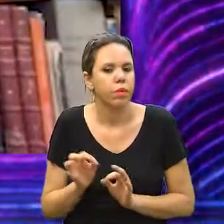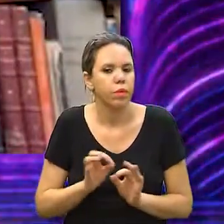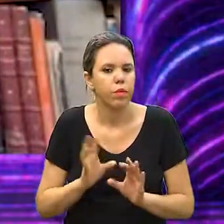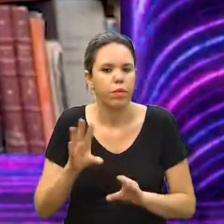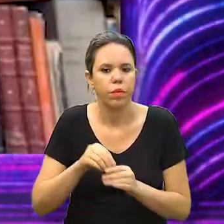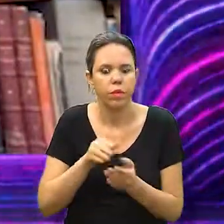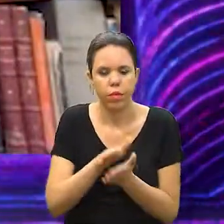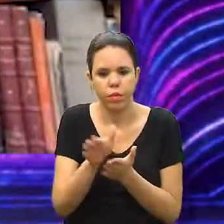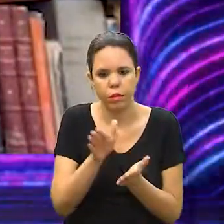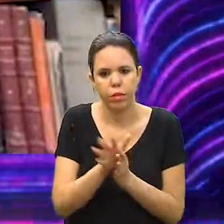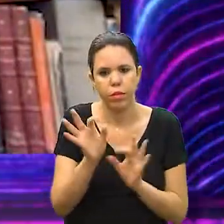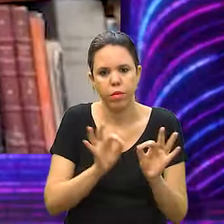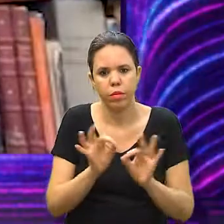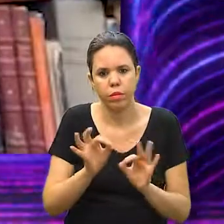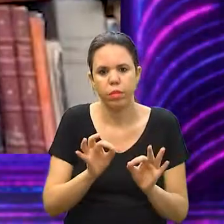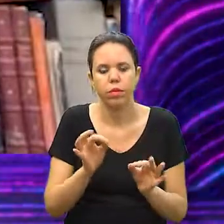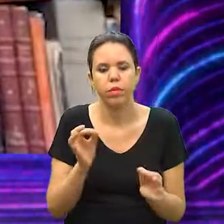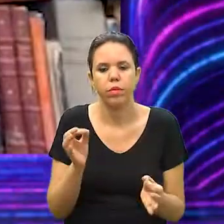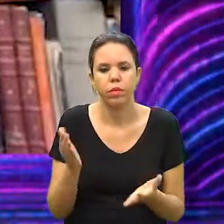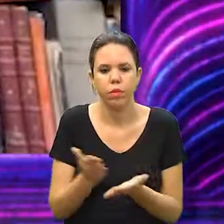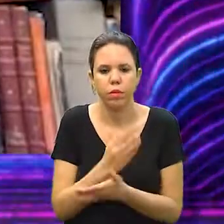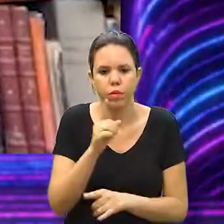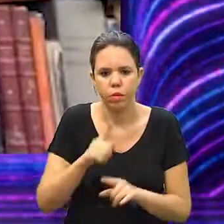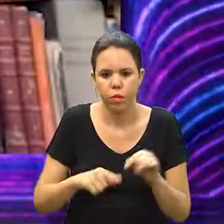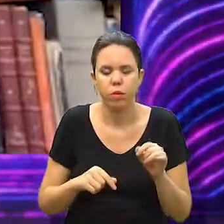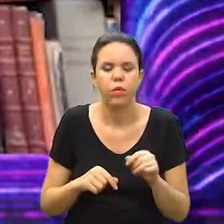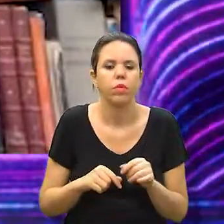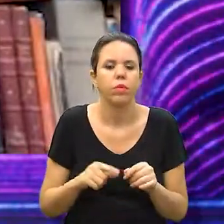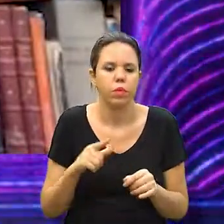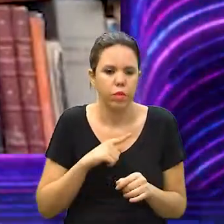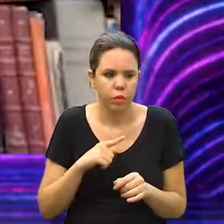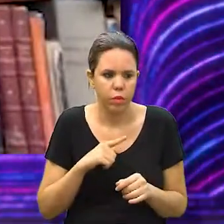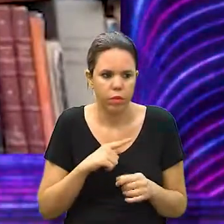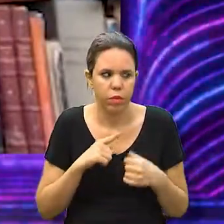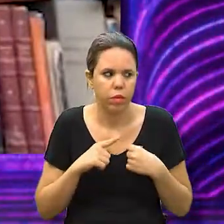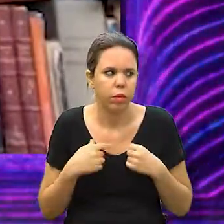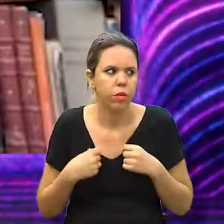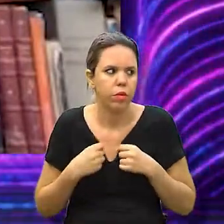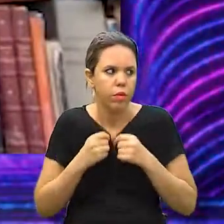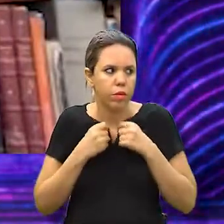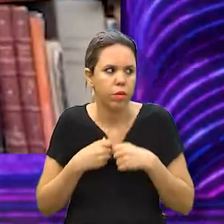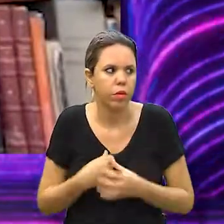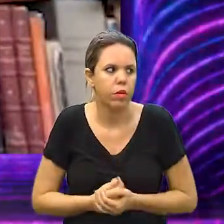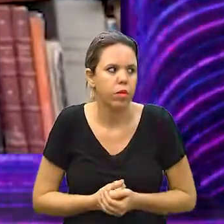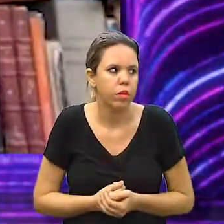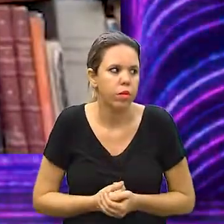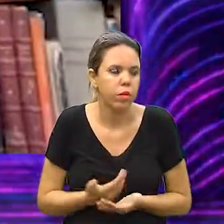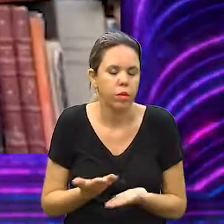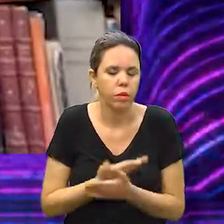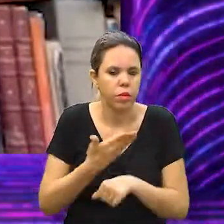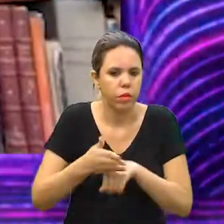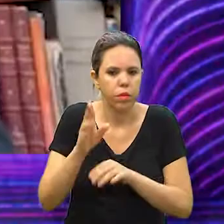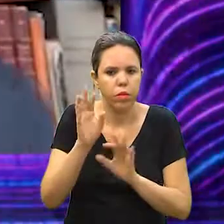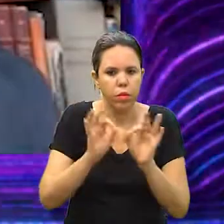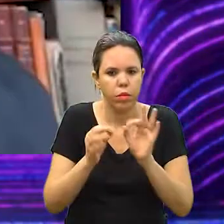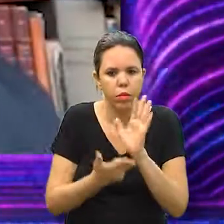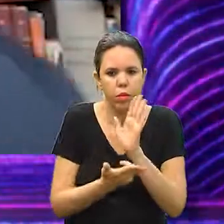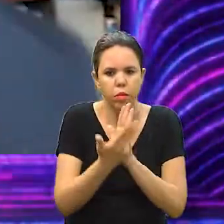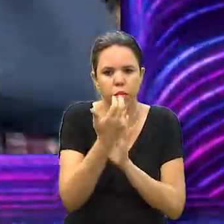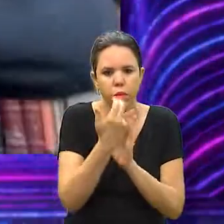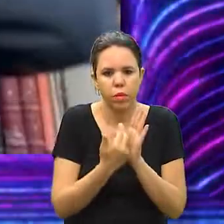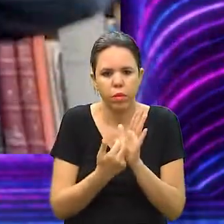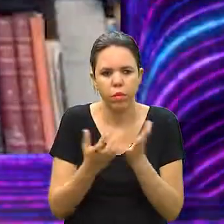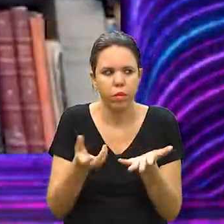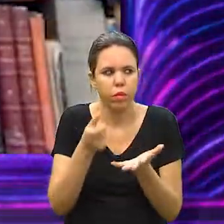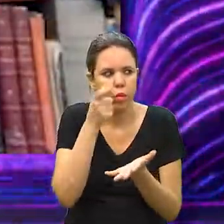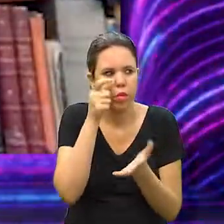da gráfica, ele ficou mesmo um livro-objeto, no sentido de que tem um pequeno ensaio gráfico, né?